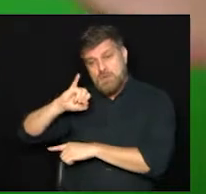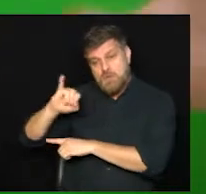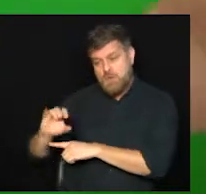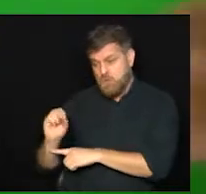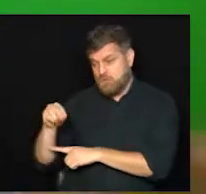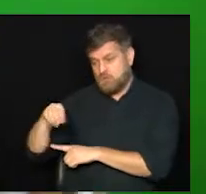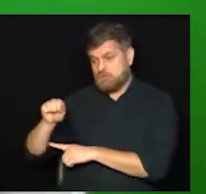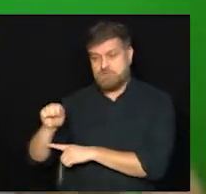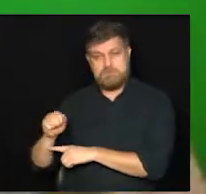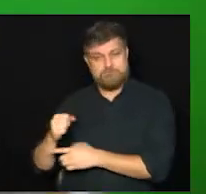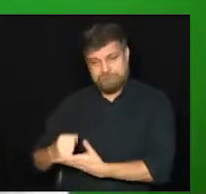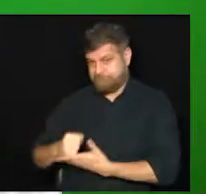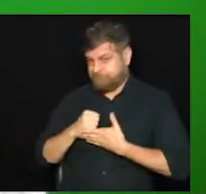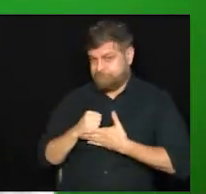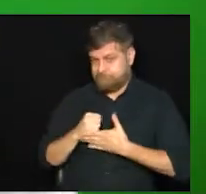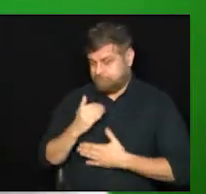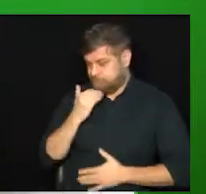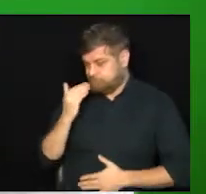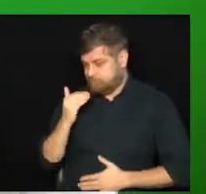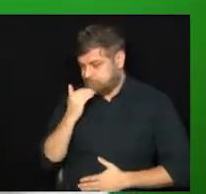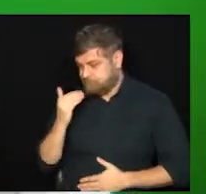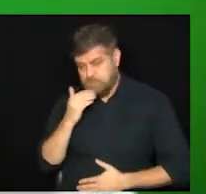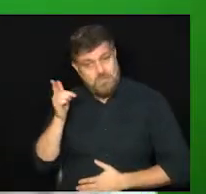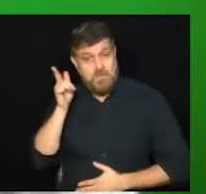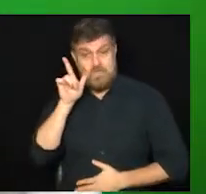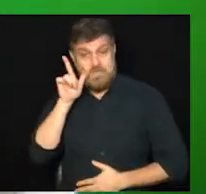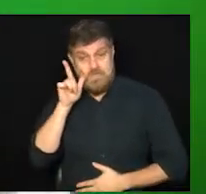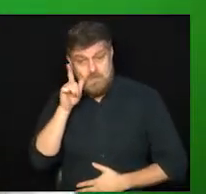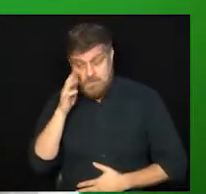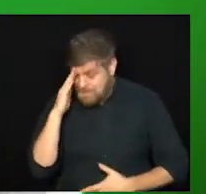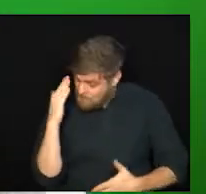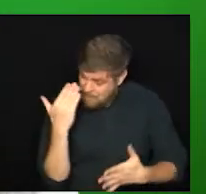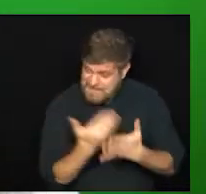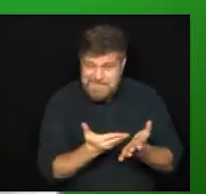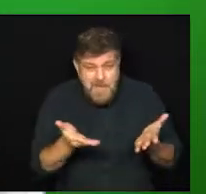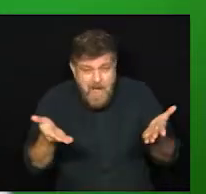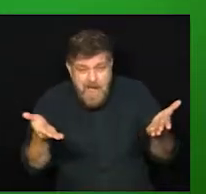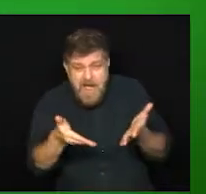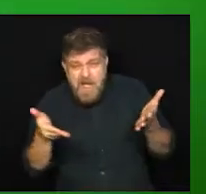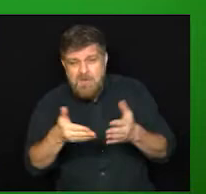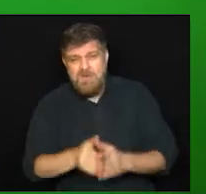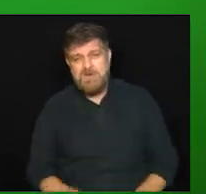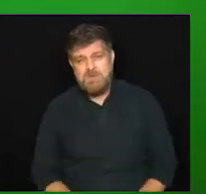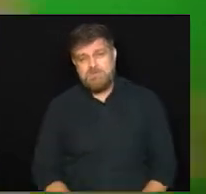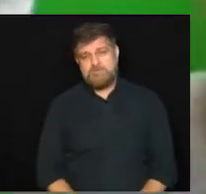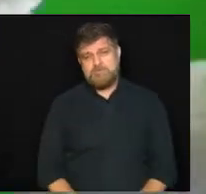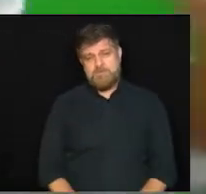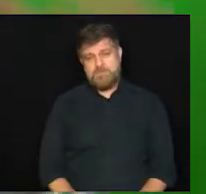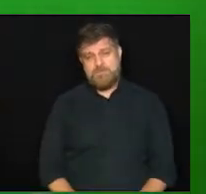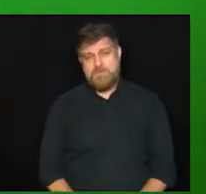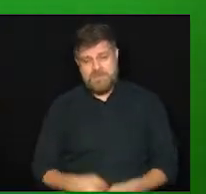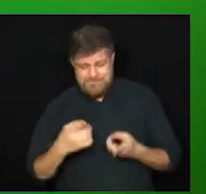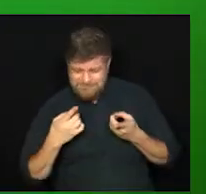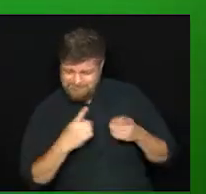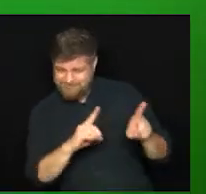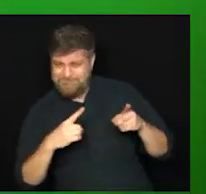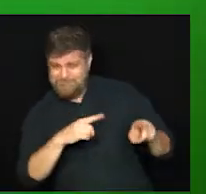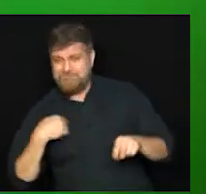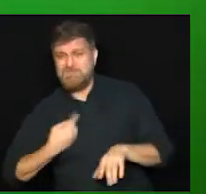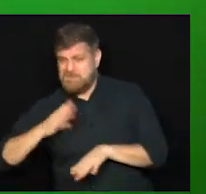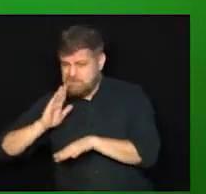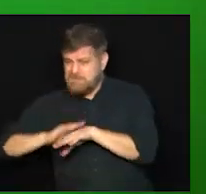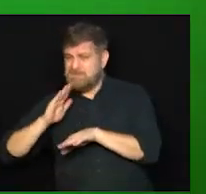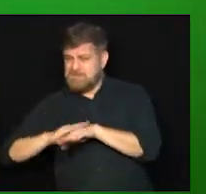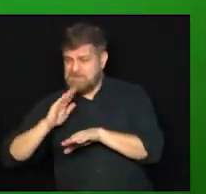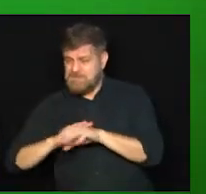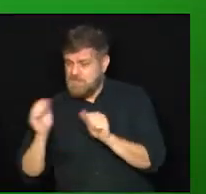conseguiu entregar essa lei. Agora, eu acredito que dentro dessa provocação que a gente tem feito, junto